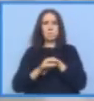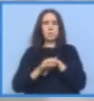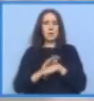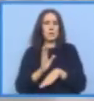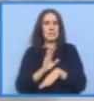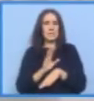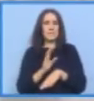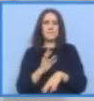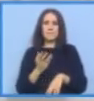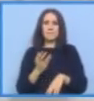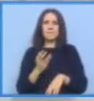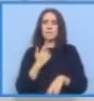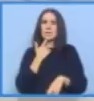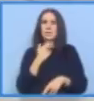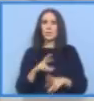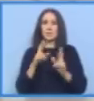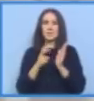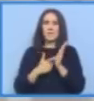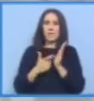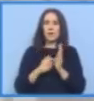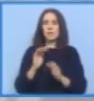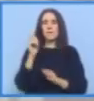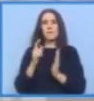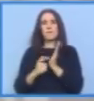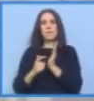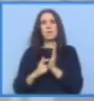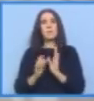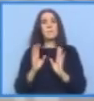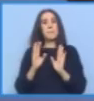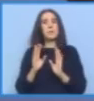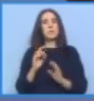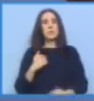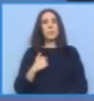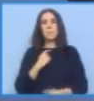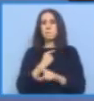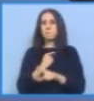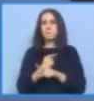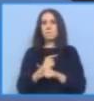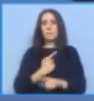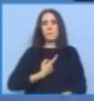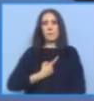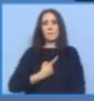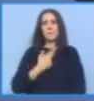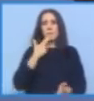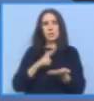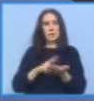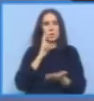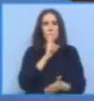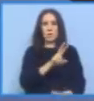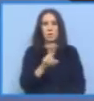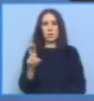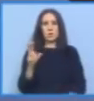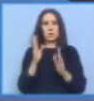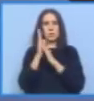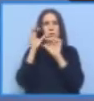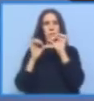portanto, significa falta de esperança, falta de fé, mas não posso deixar de olhar para esta realidade que a palavra